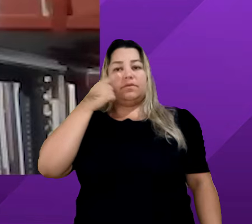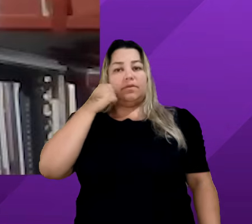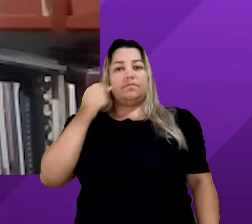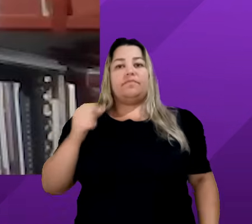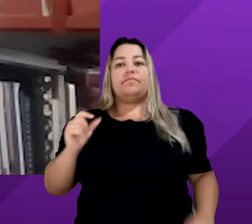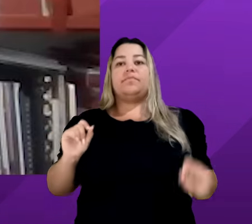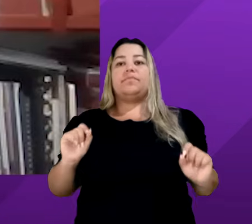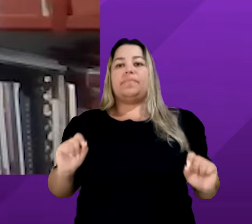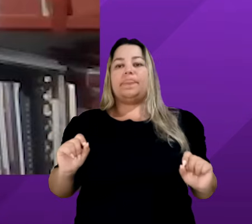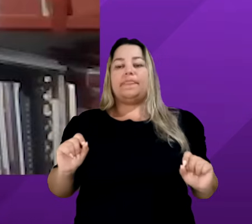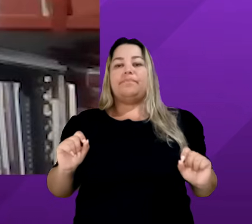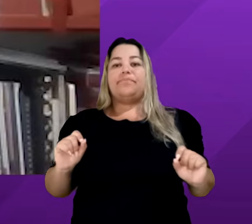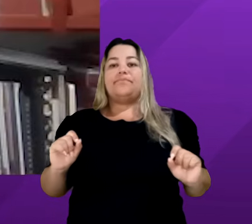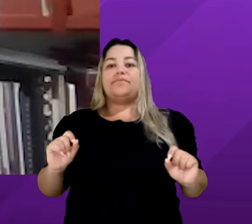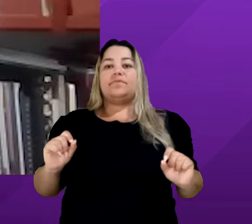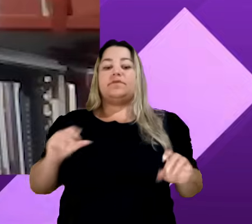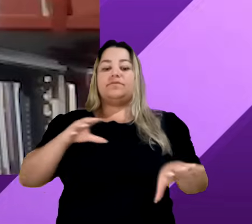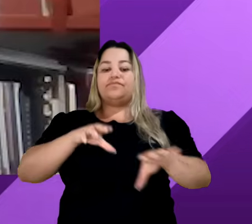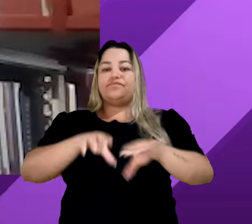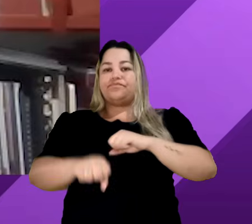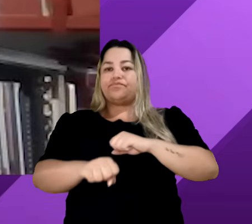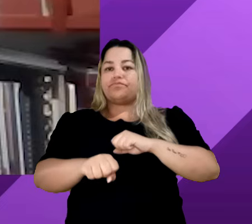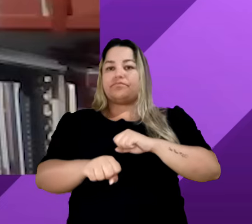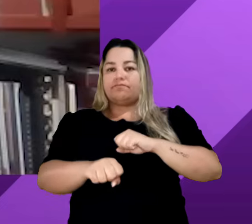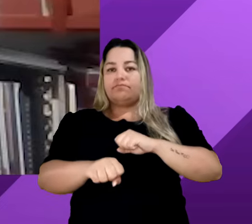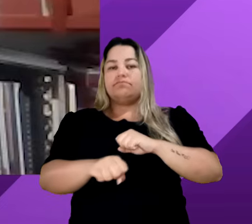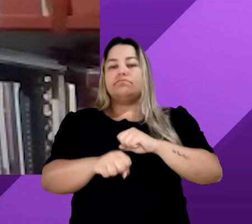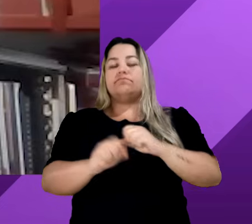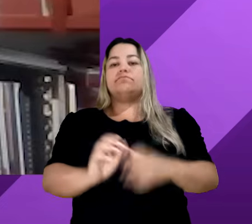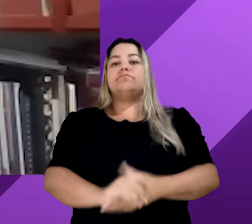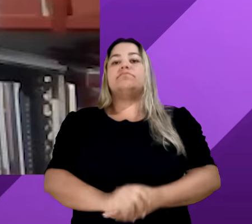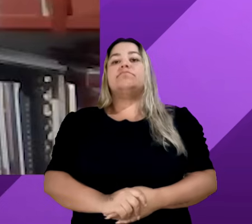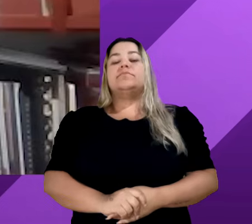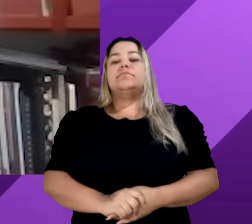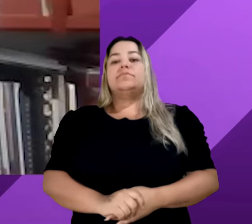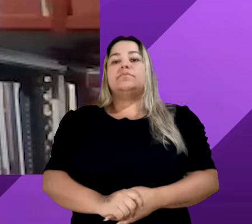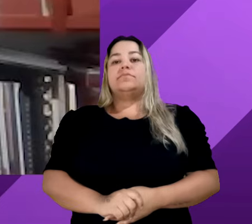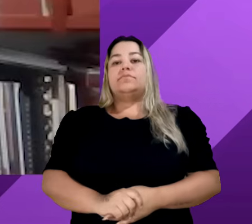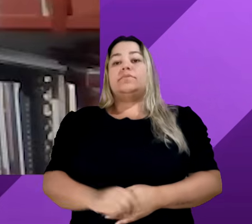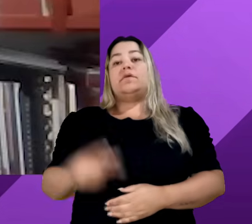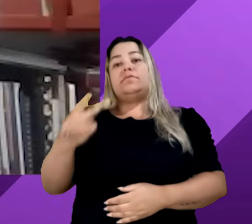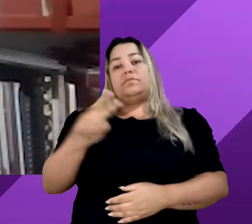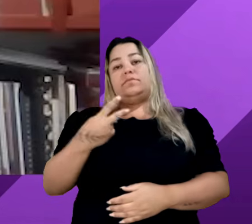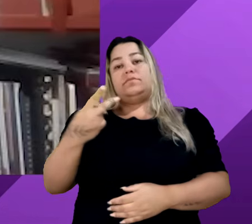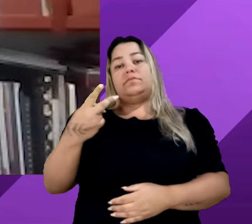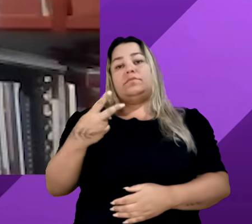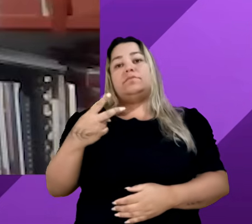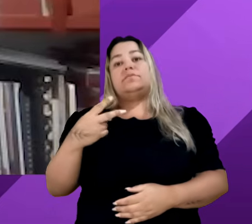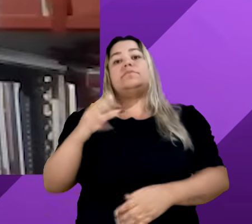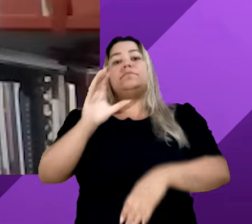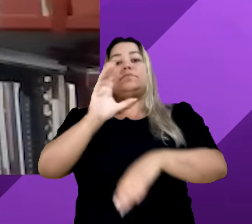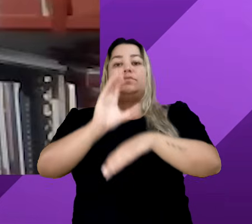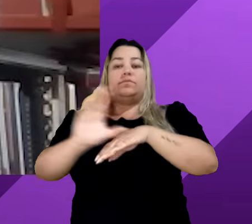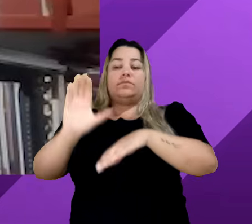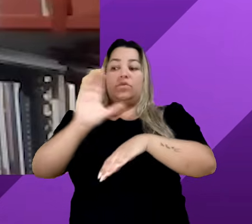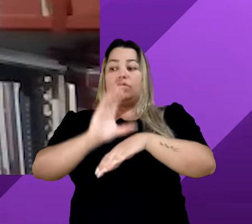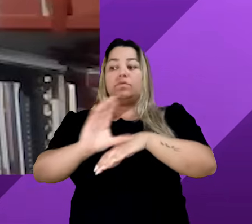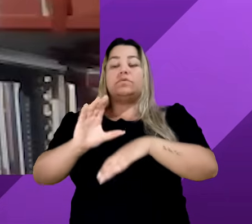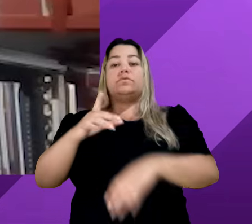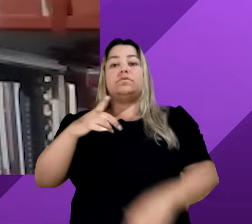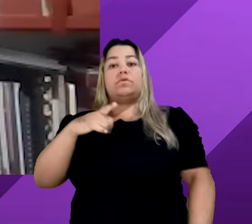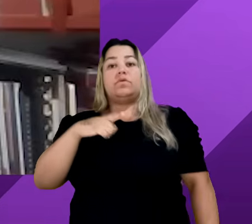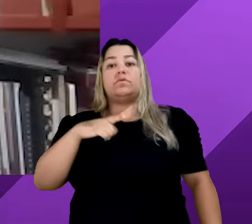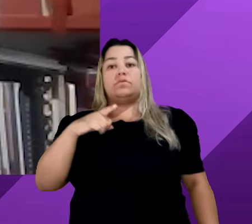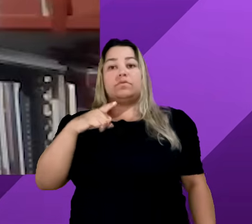Sou formada em... tenho dois cursos, né? Fiz dois cursos. Fiz um curso de licenciatura